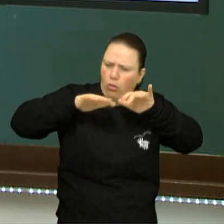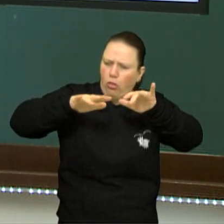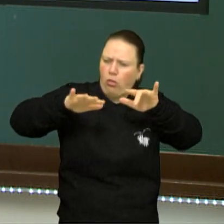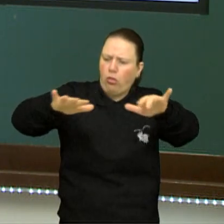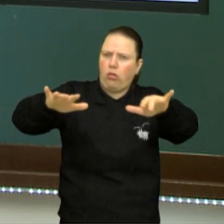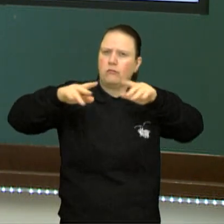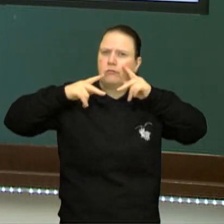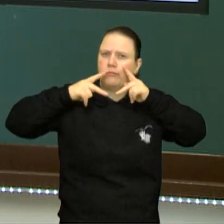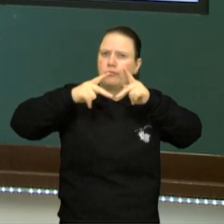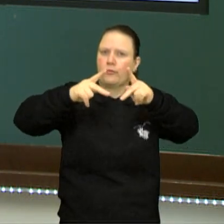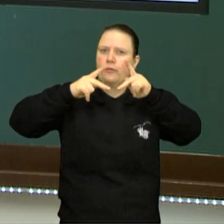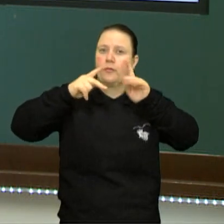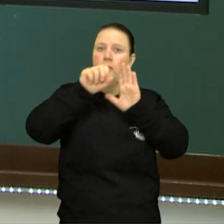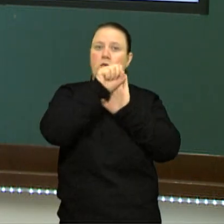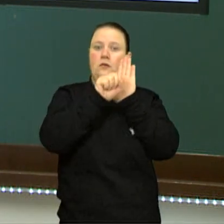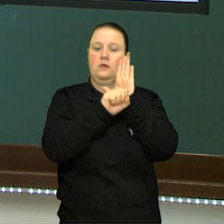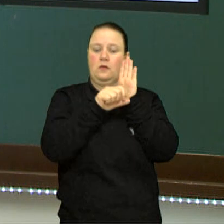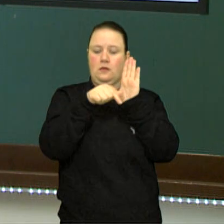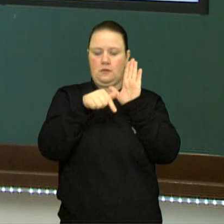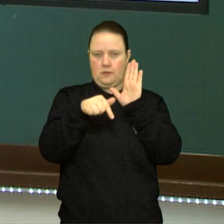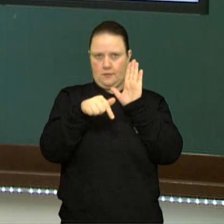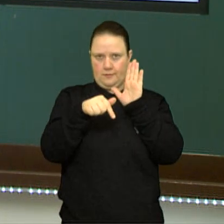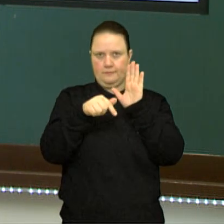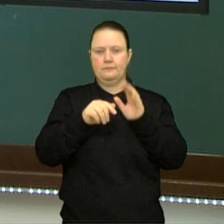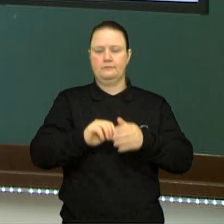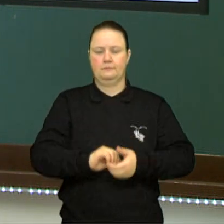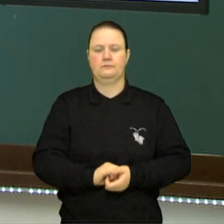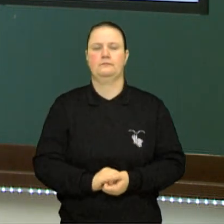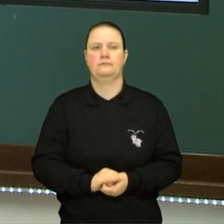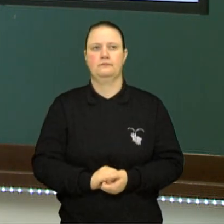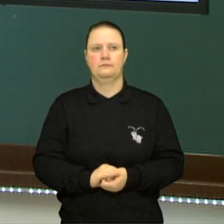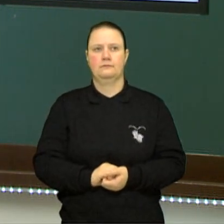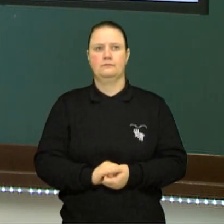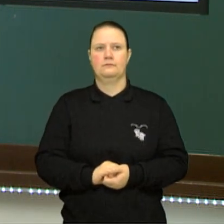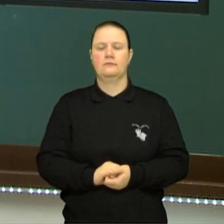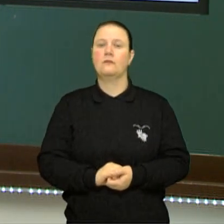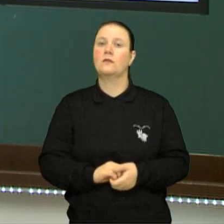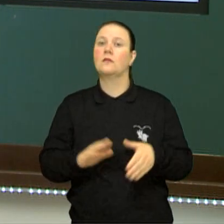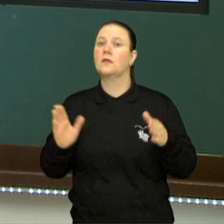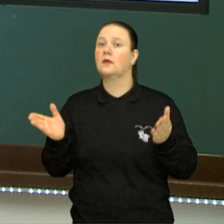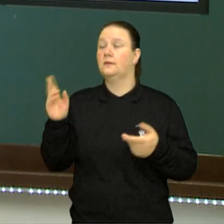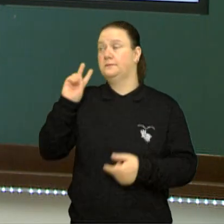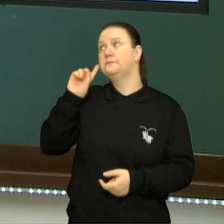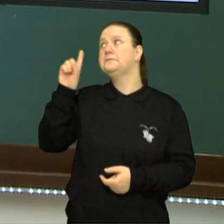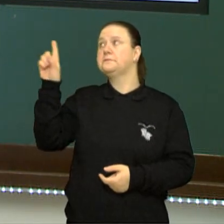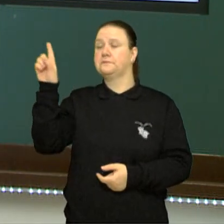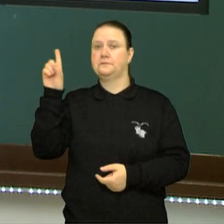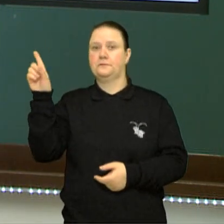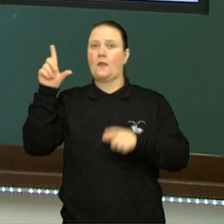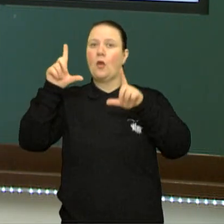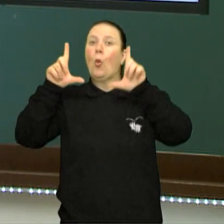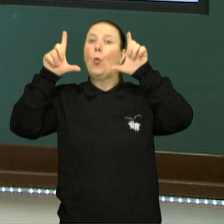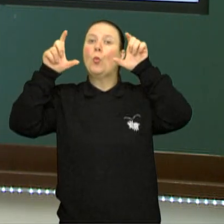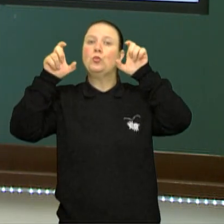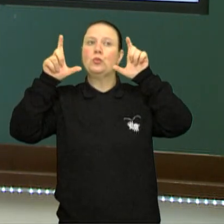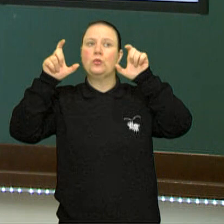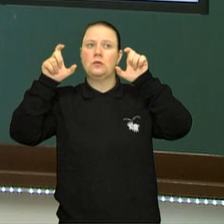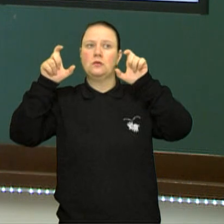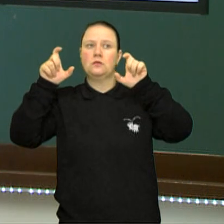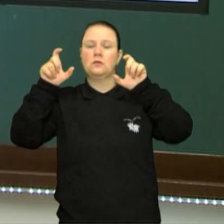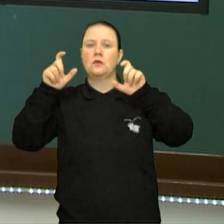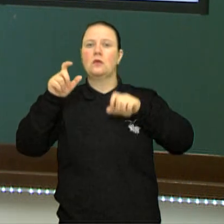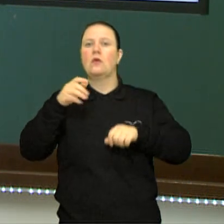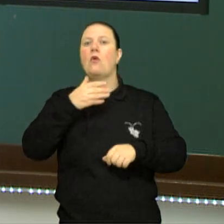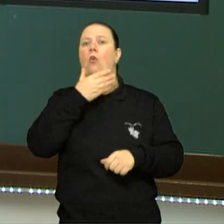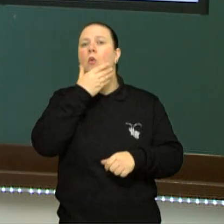no século VII pela Península Arábica, tá bom? Aqui, pessoal, a gente tem uma fotografia de